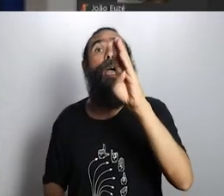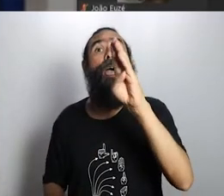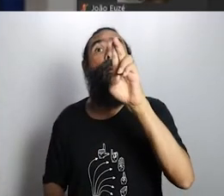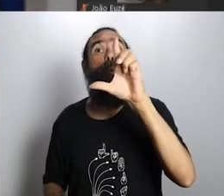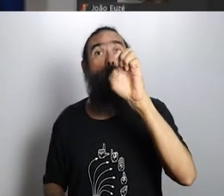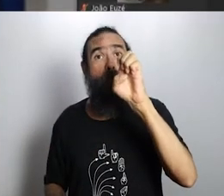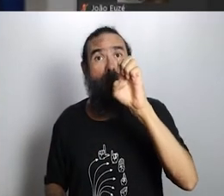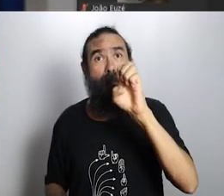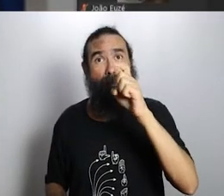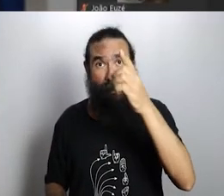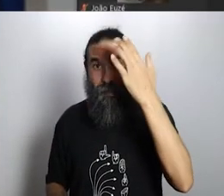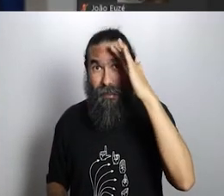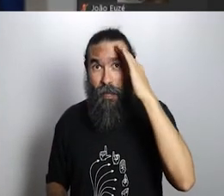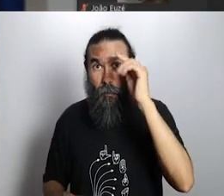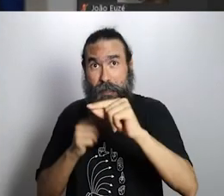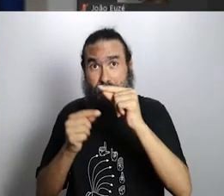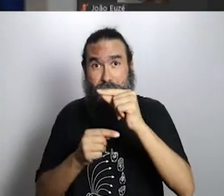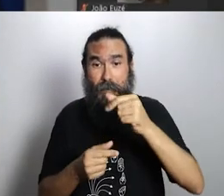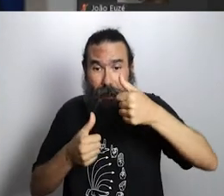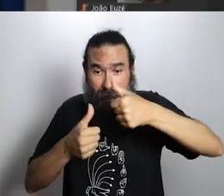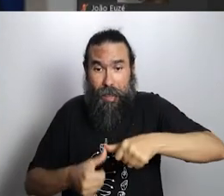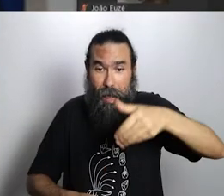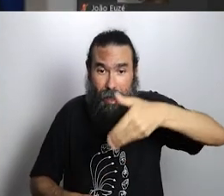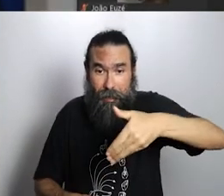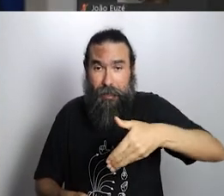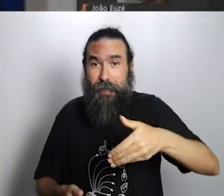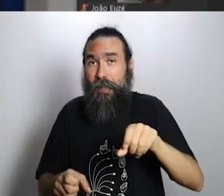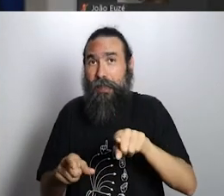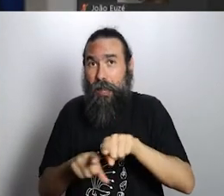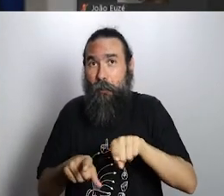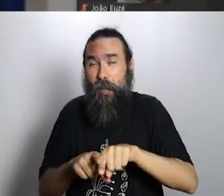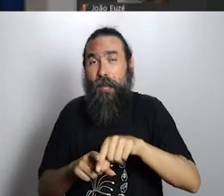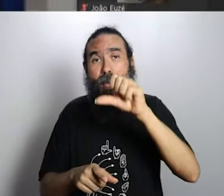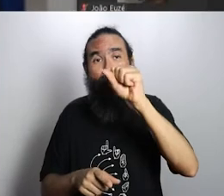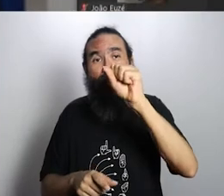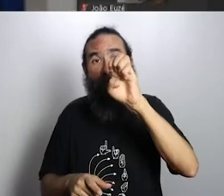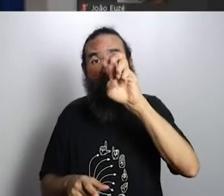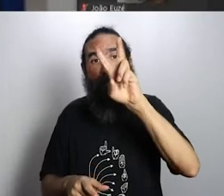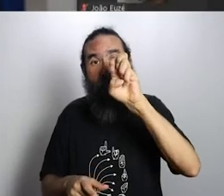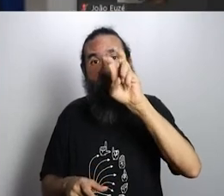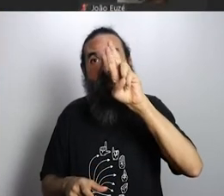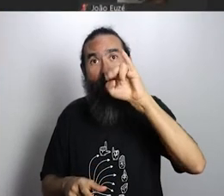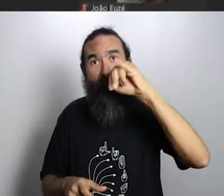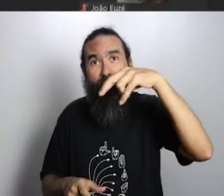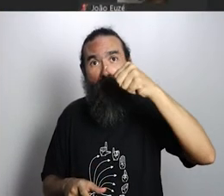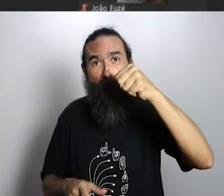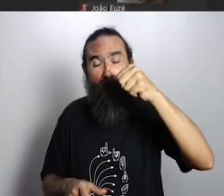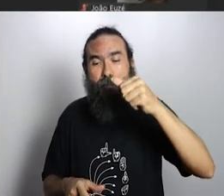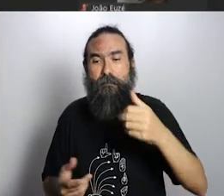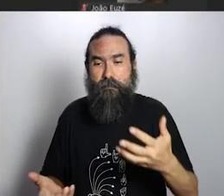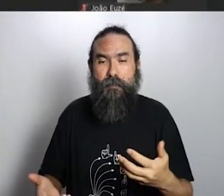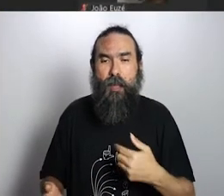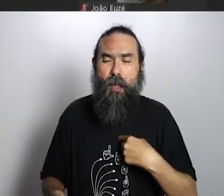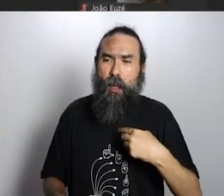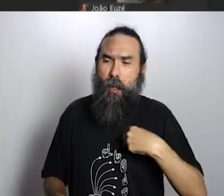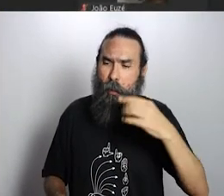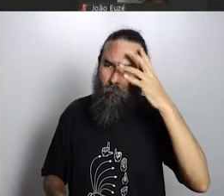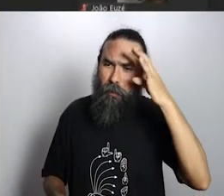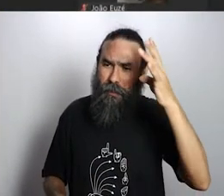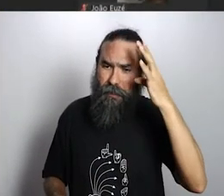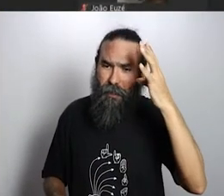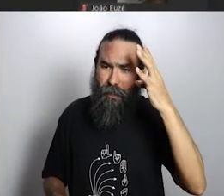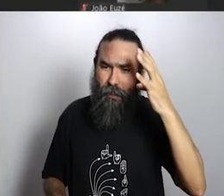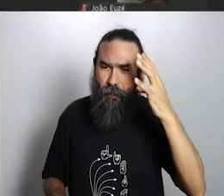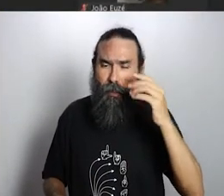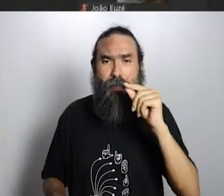Dona Severina está aqui ouvindo a gente, isso tudo. Eu fico só pensando o quanto... Eu acho que essa